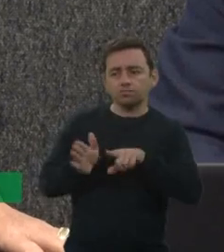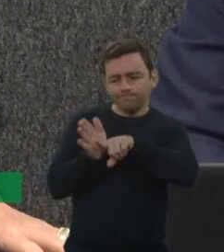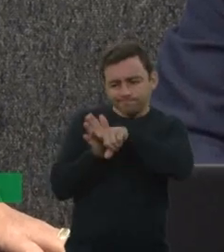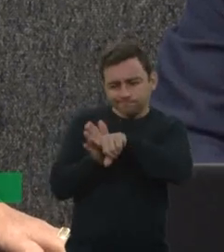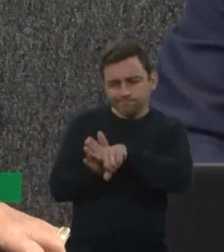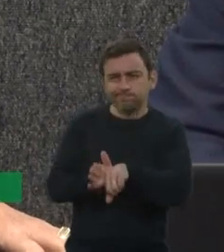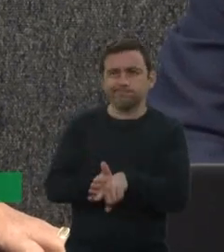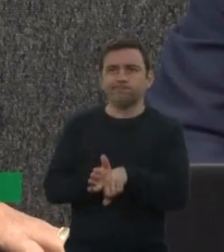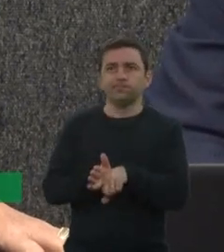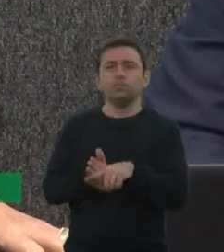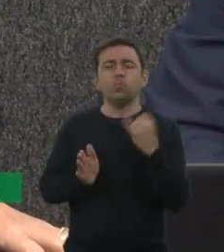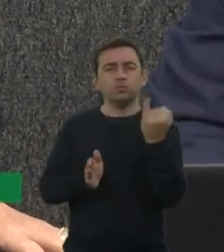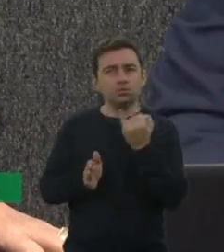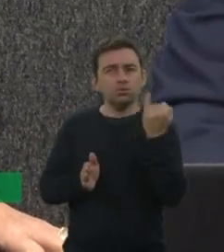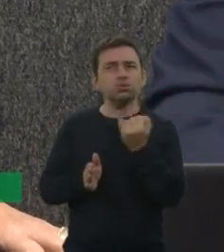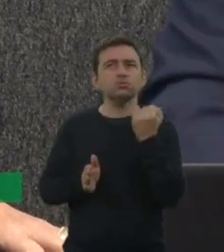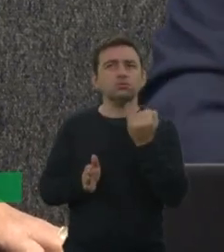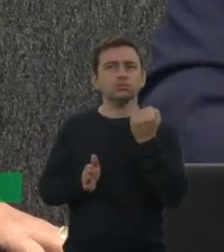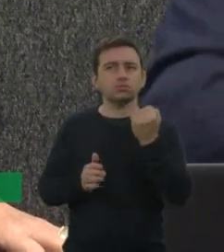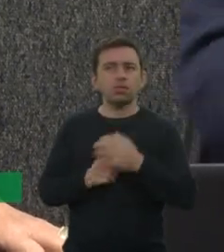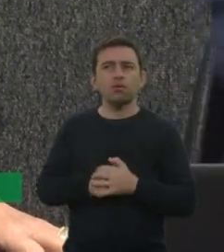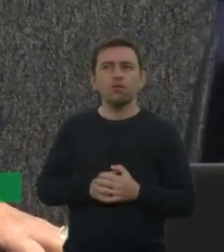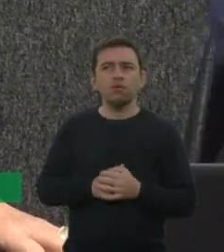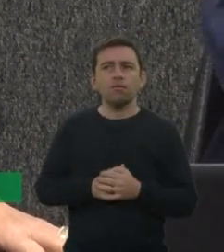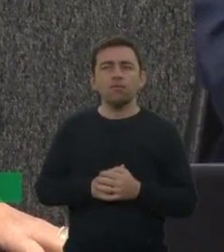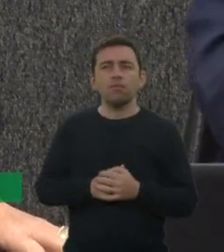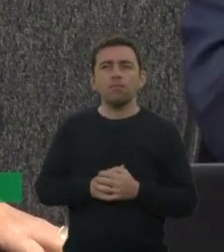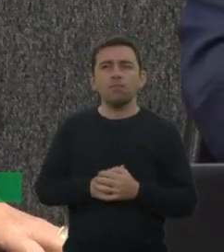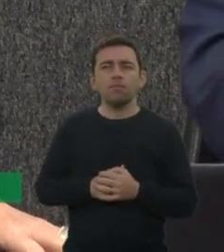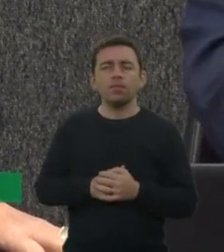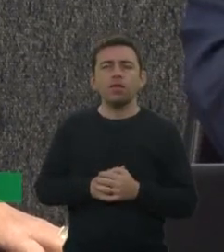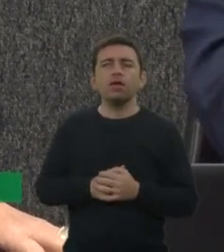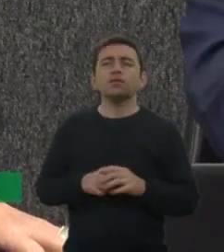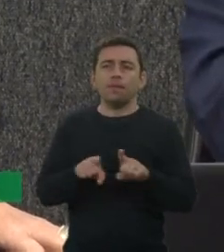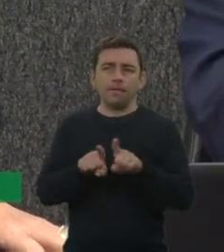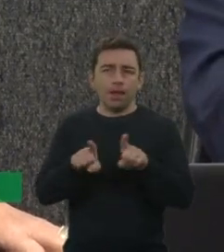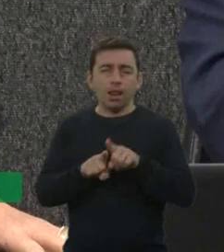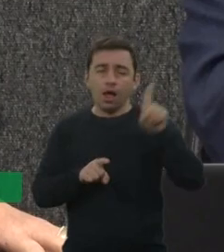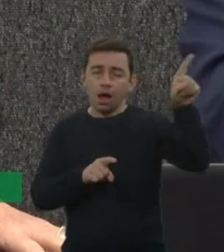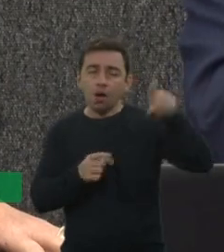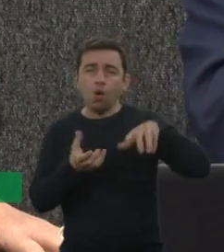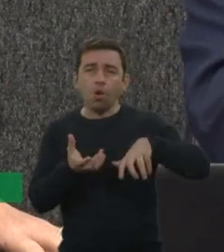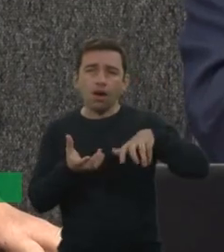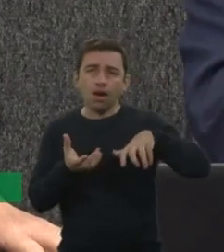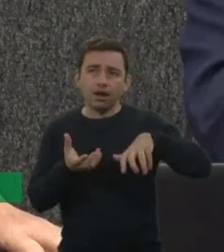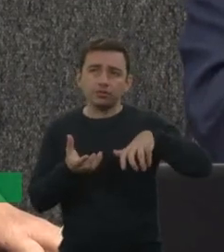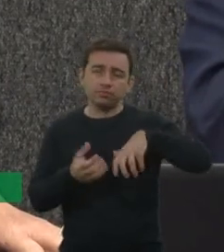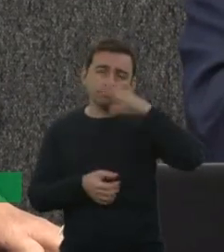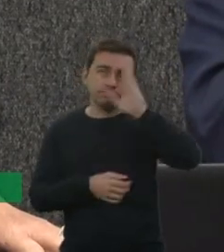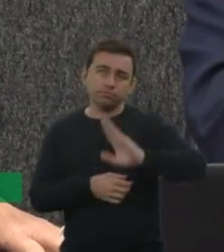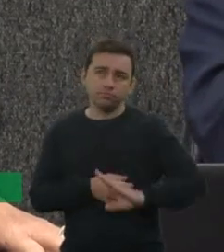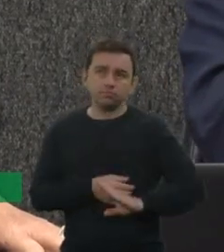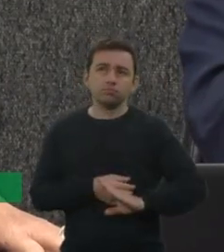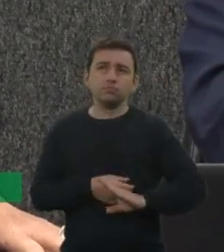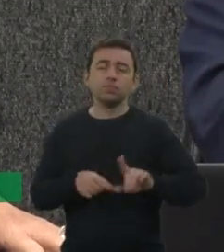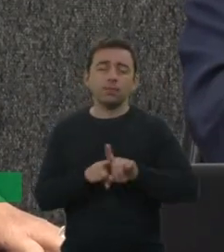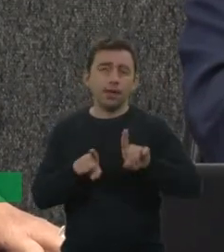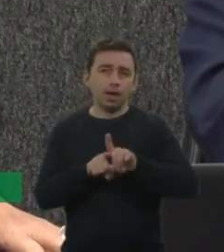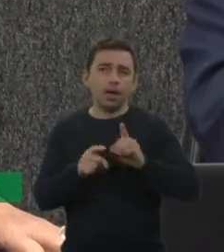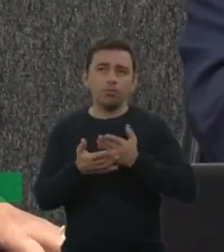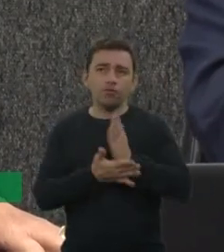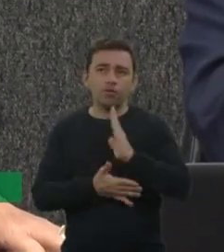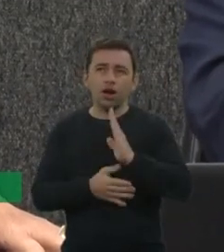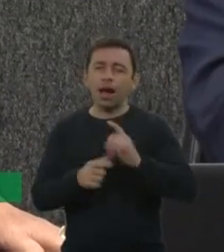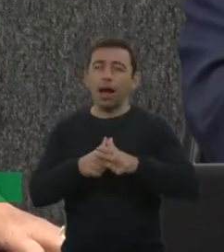dentro da triagem neonatal, nós temos que discutir o que nós, no Congresso Nacional, aprovamos, que foi a ampliação dos